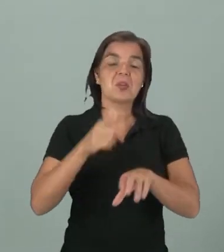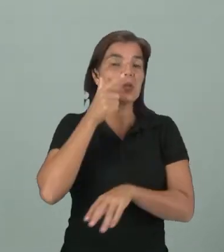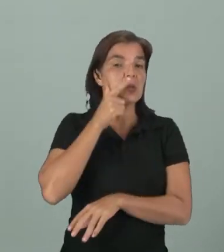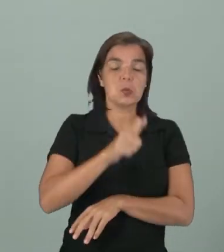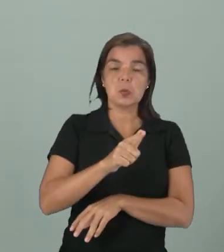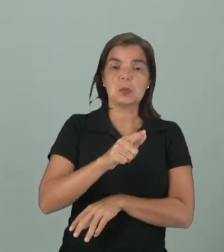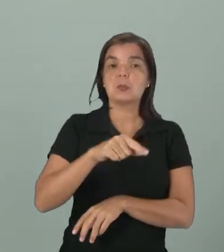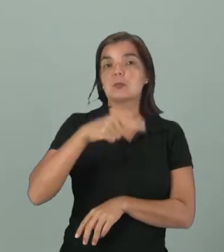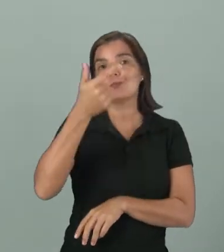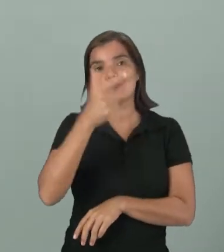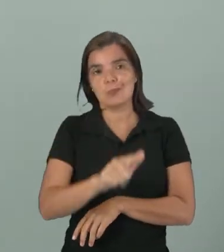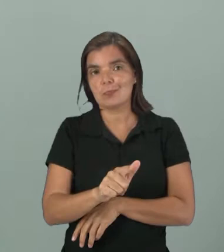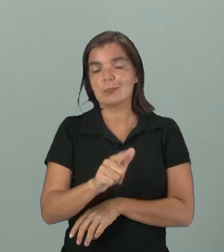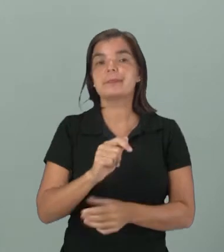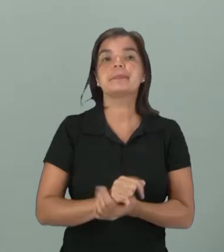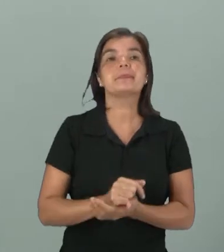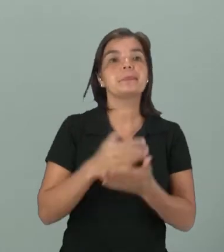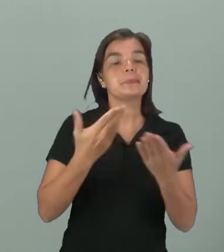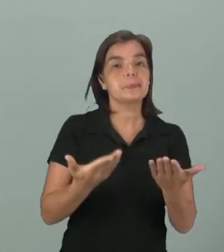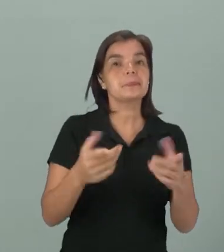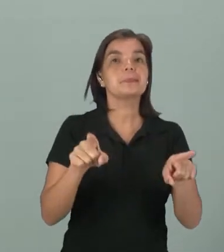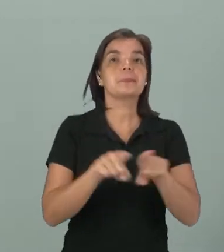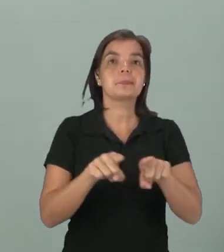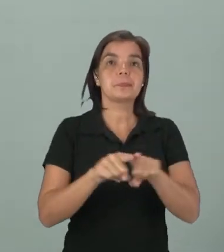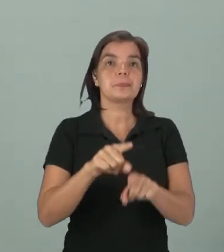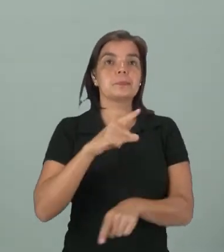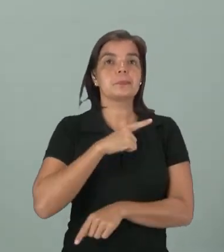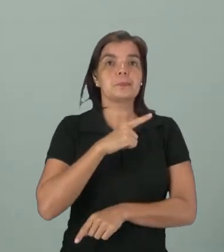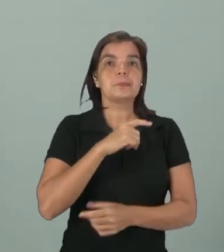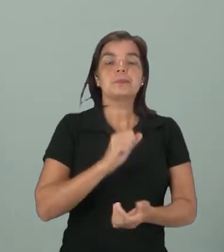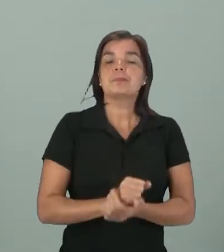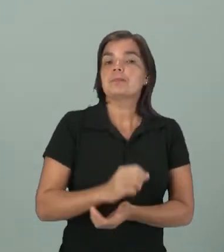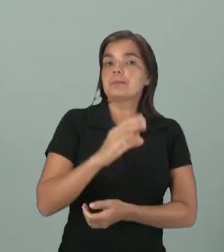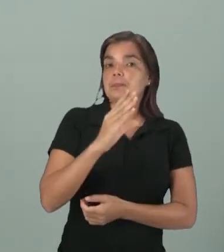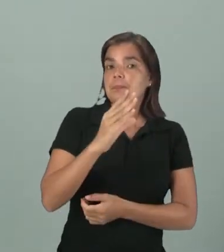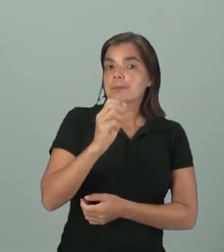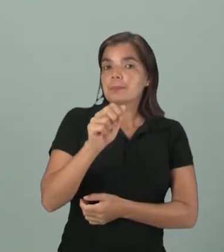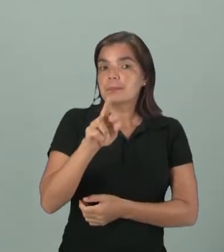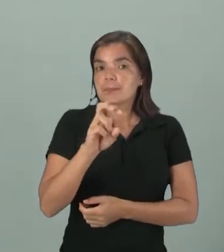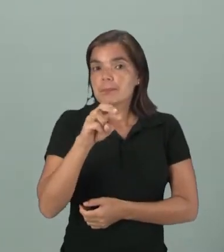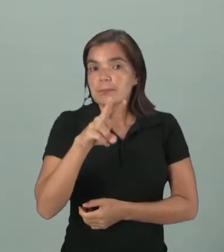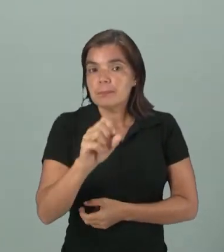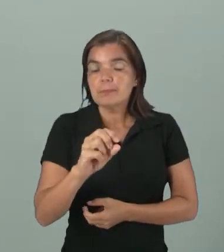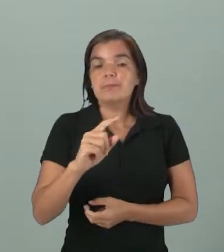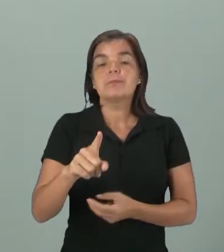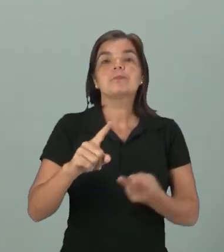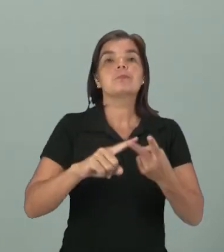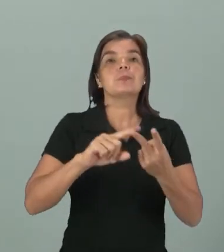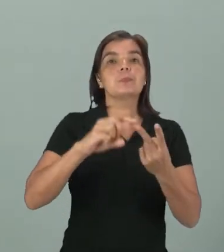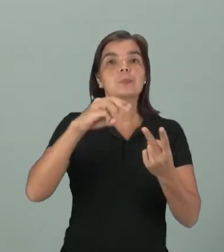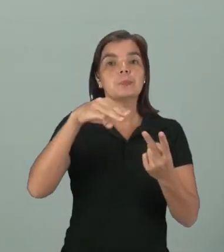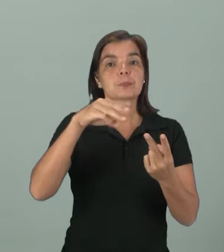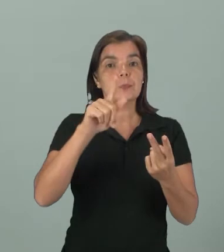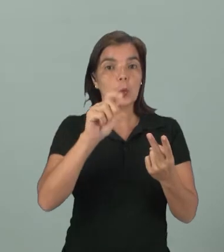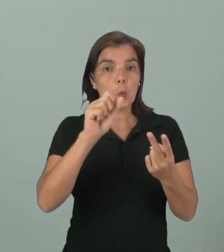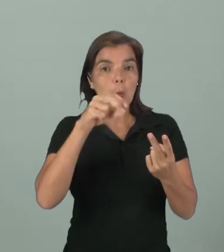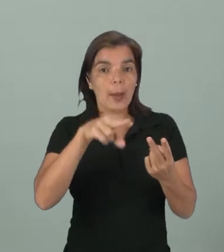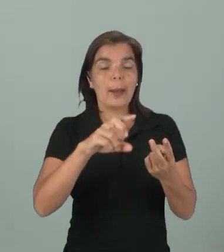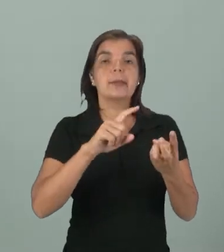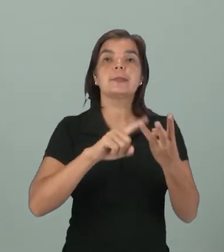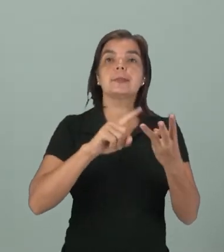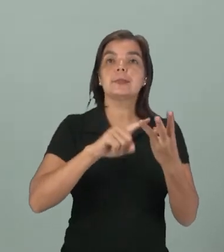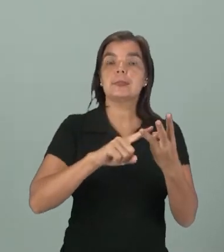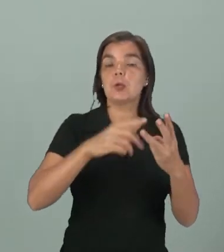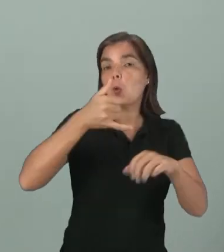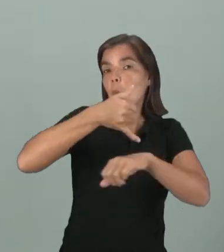consegue produzir mais de uma vez. Entre as fontes fósseis a gente tem carvão mineral, gás natural e o petróleo, né,